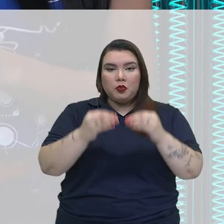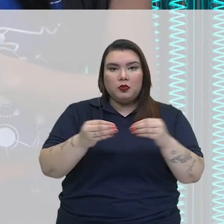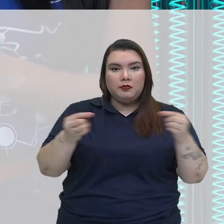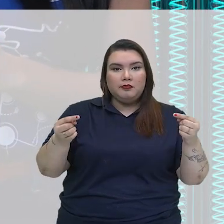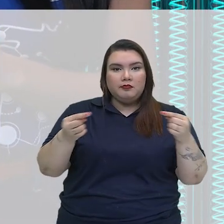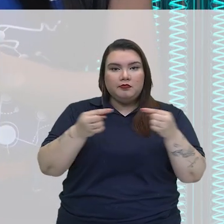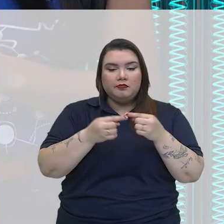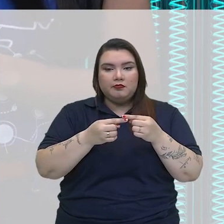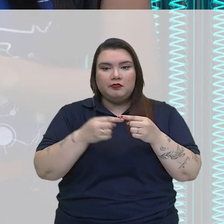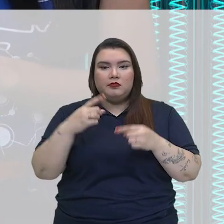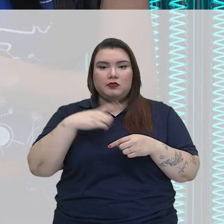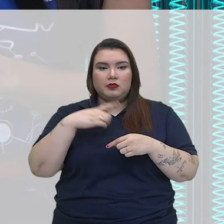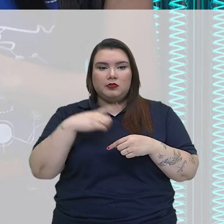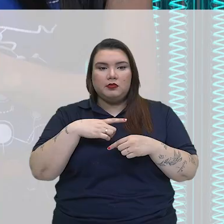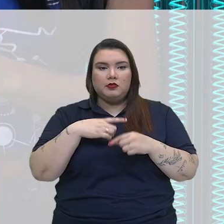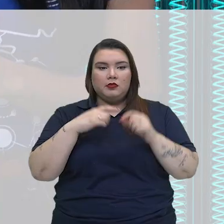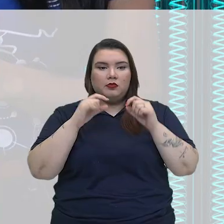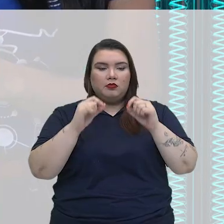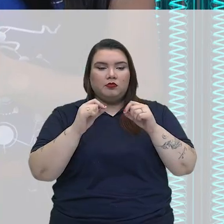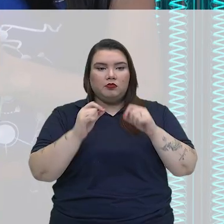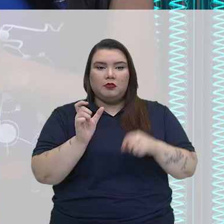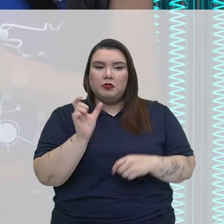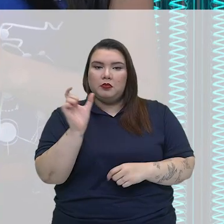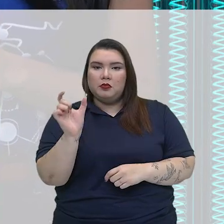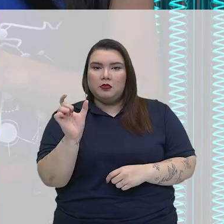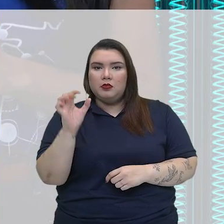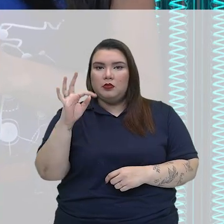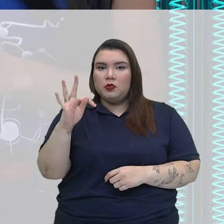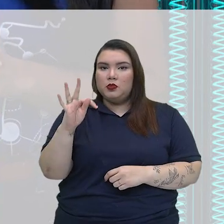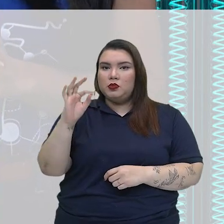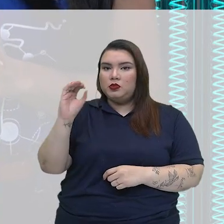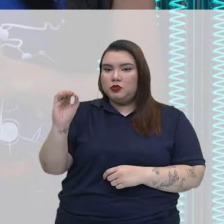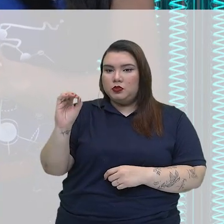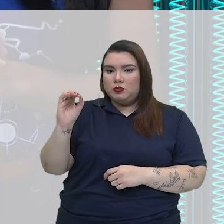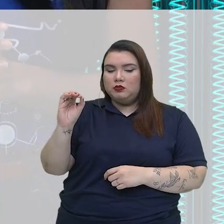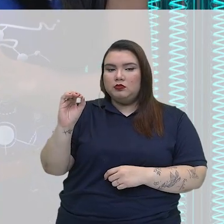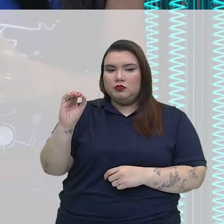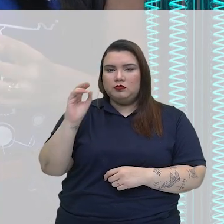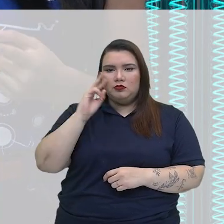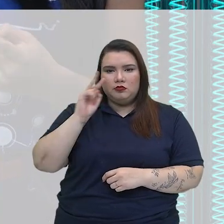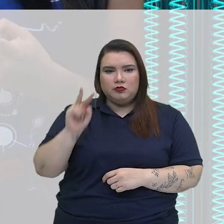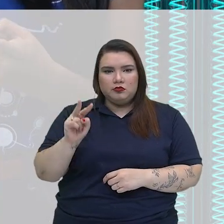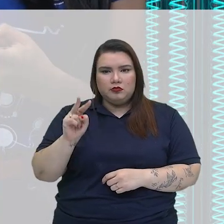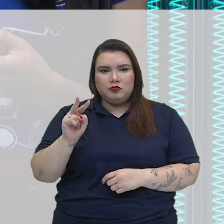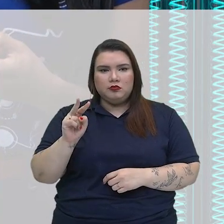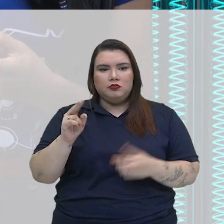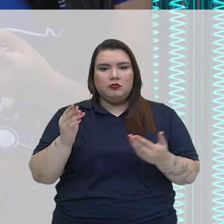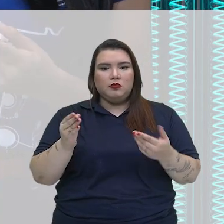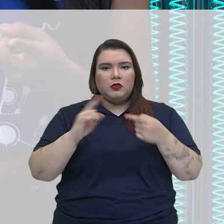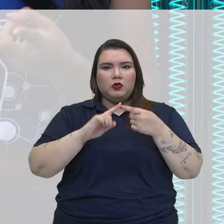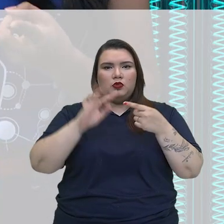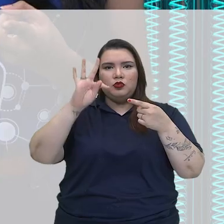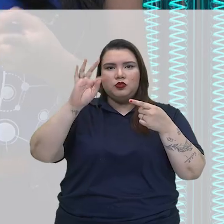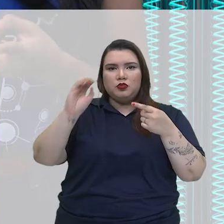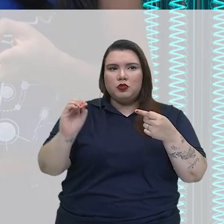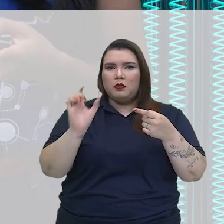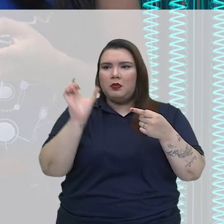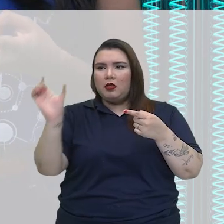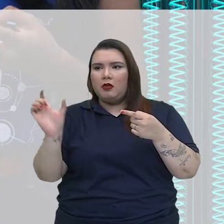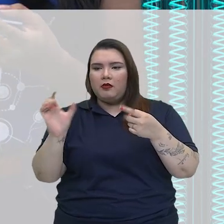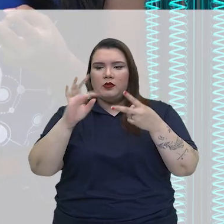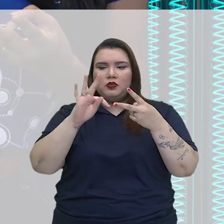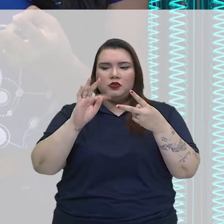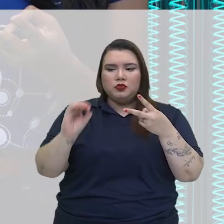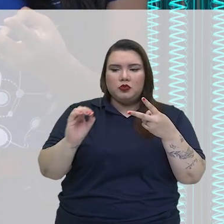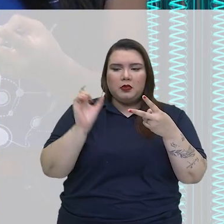elas estavam com essa partícula aí antes, to. Nós falamos to swim, to